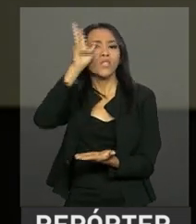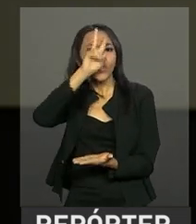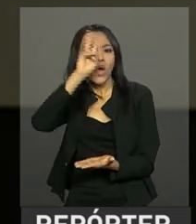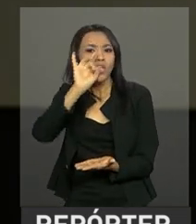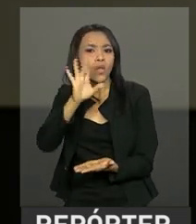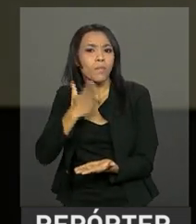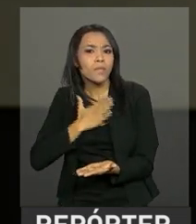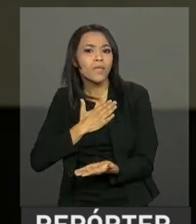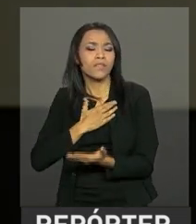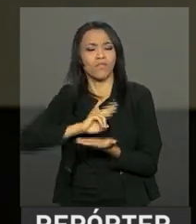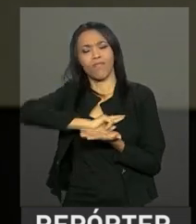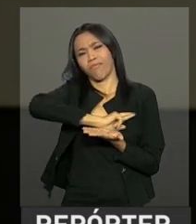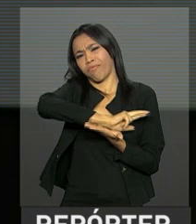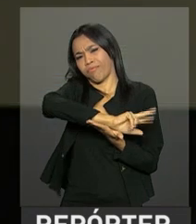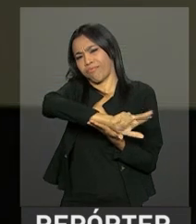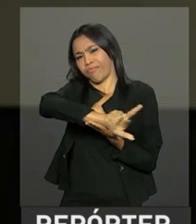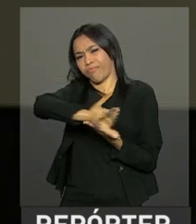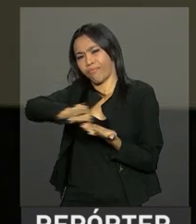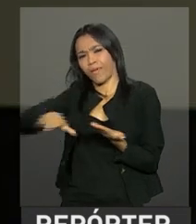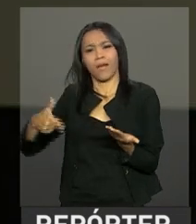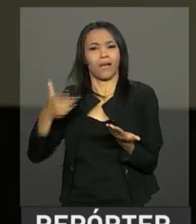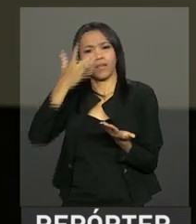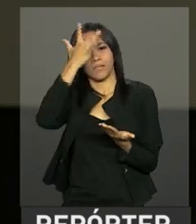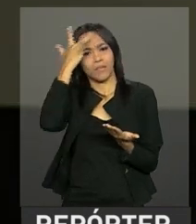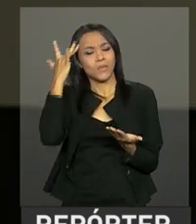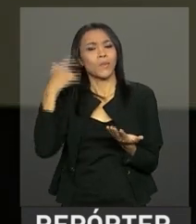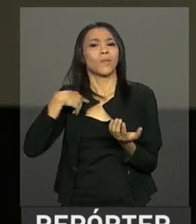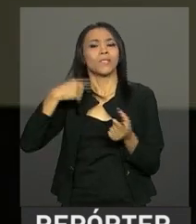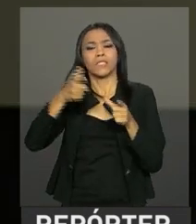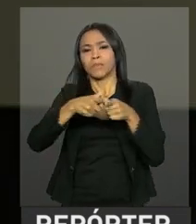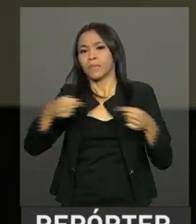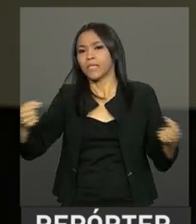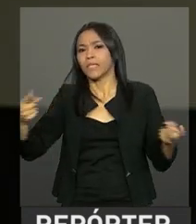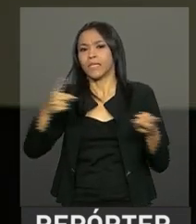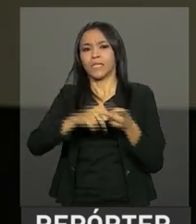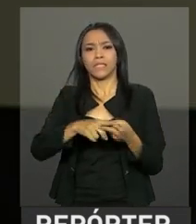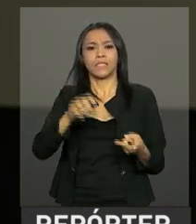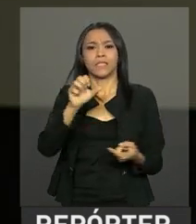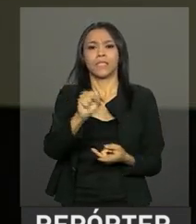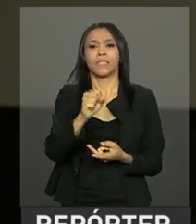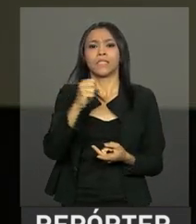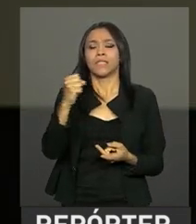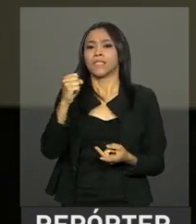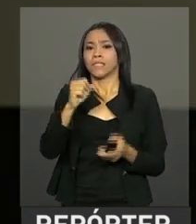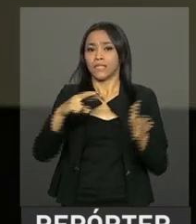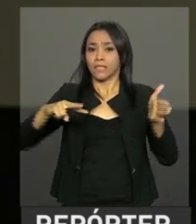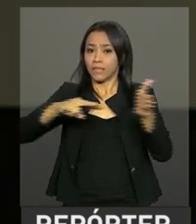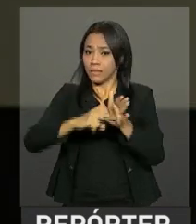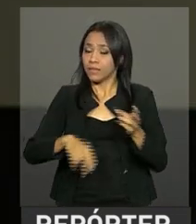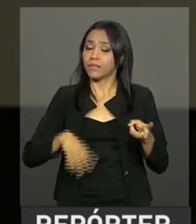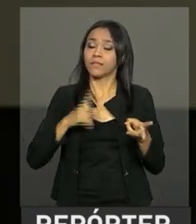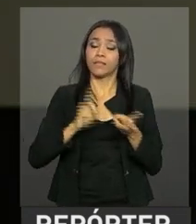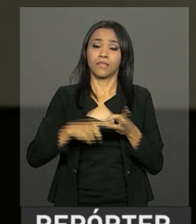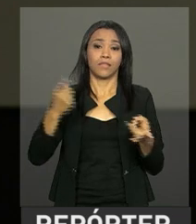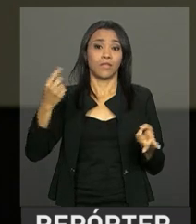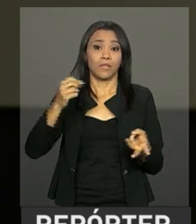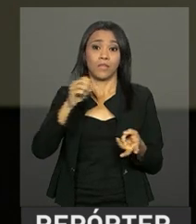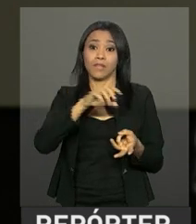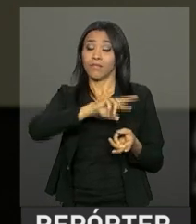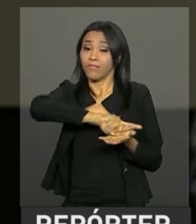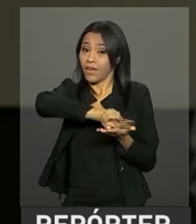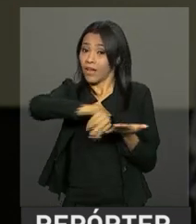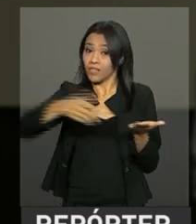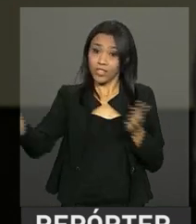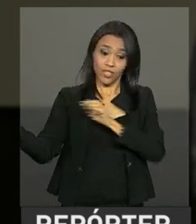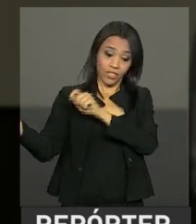milhões de filhos de libaneses, sírios, japoneses, italianos, que aqui chegaram. Uma história de